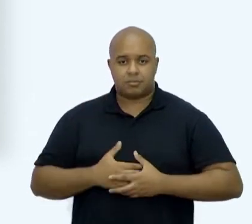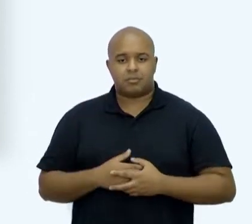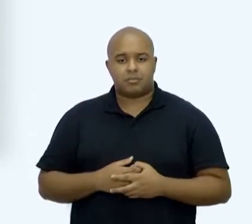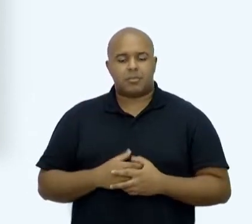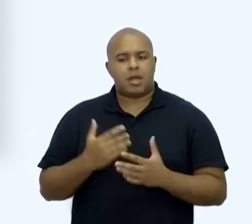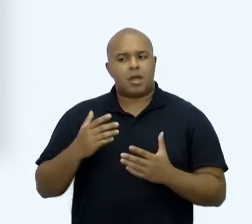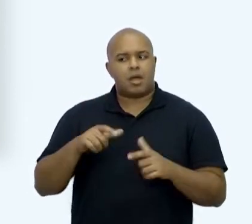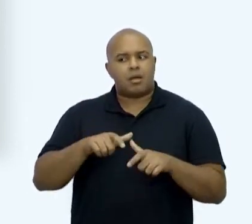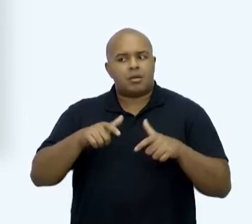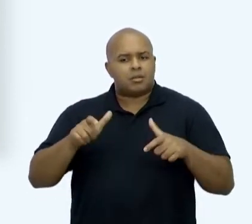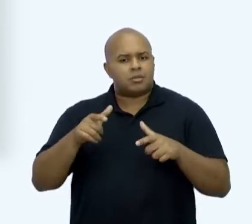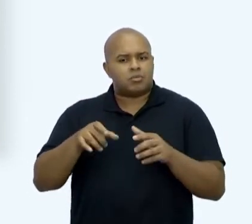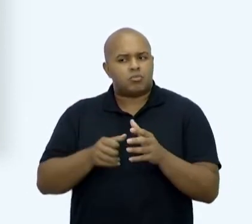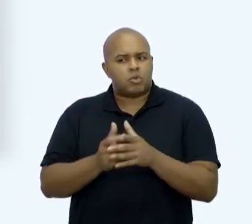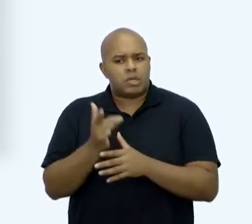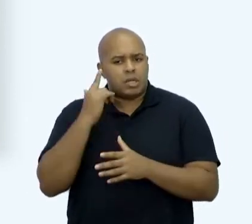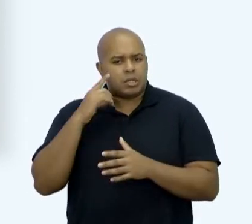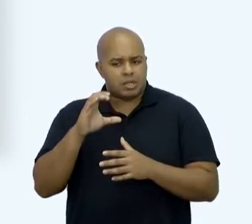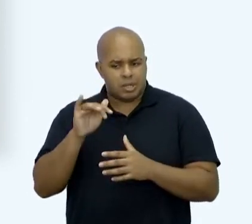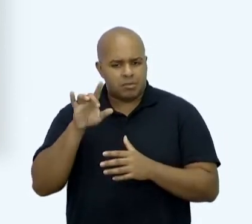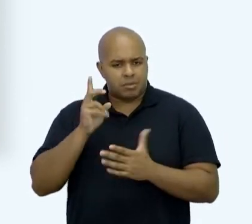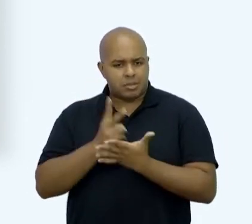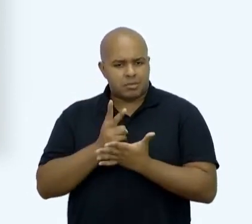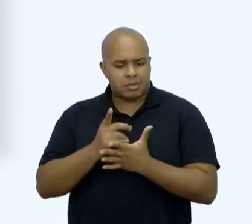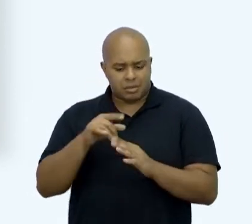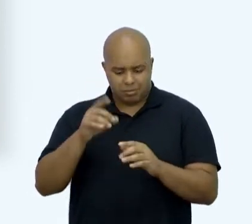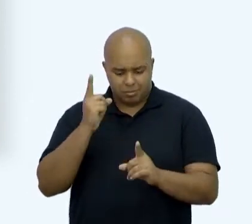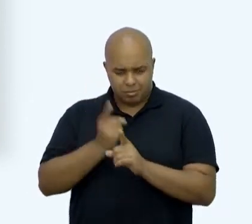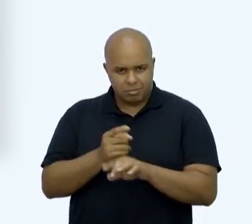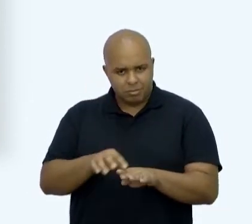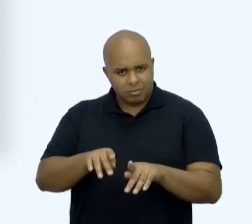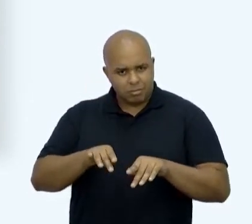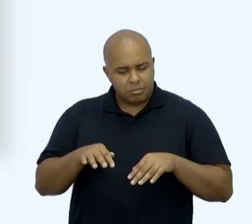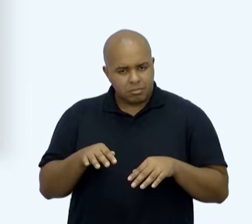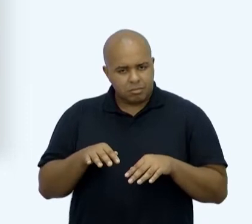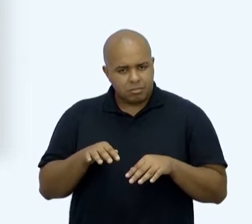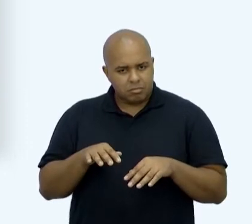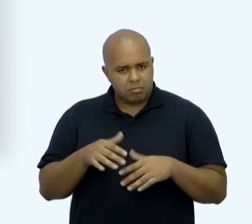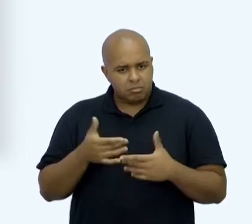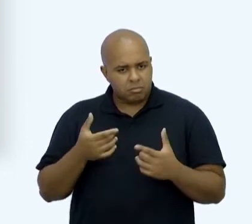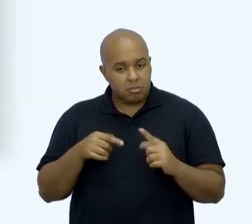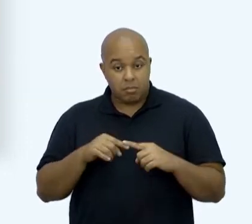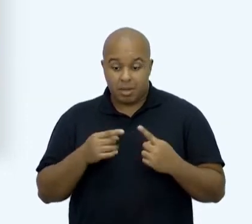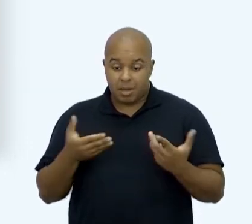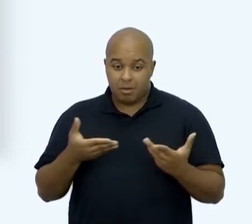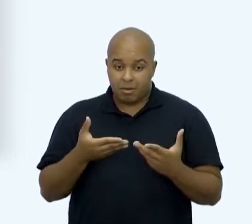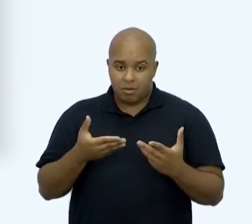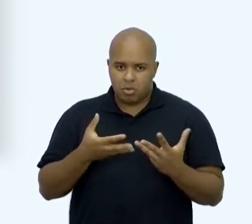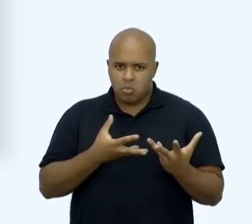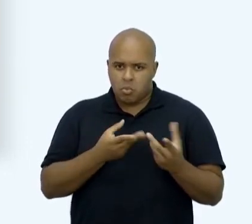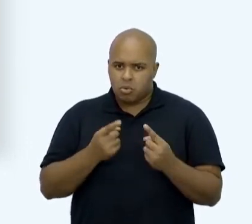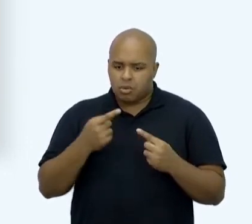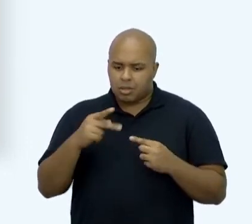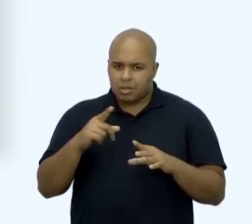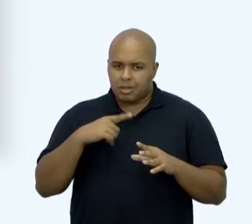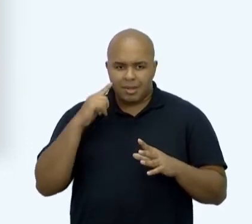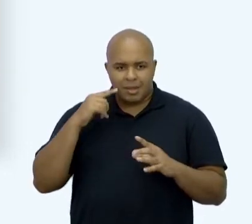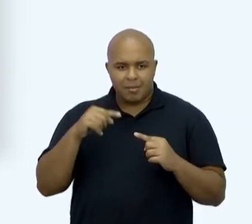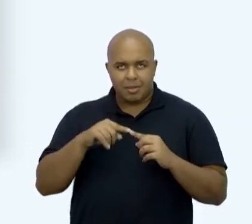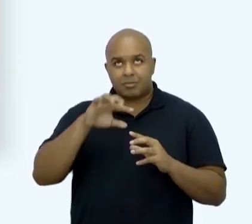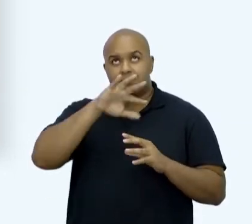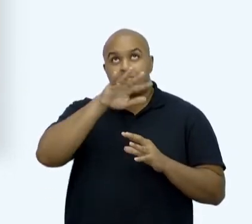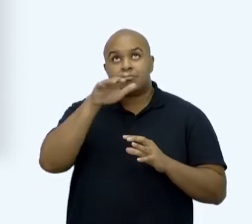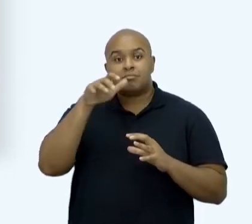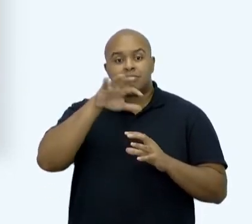A maior quantidade de carbono sempre esteve no solo, mas agora muito dele está na